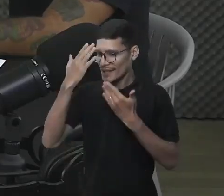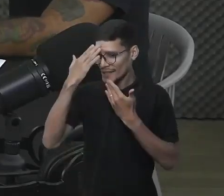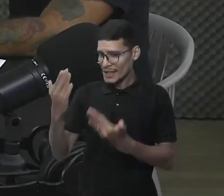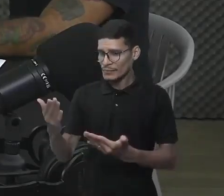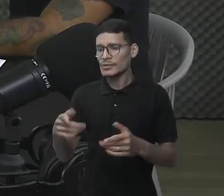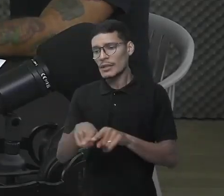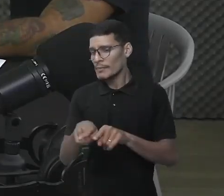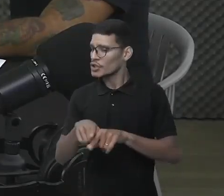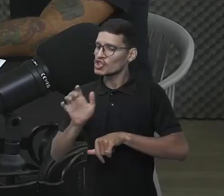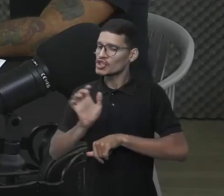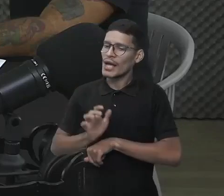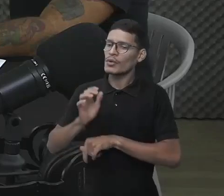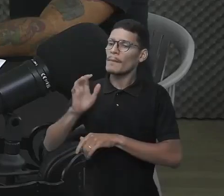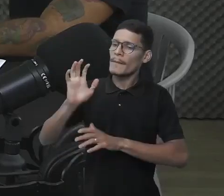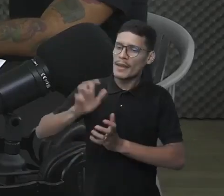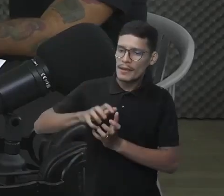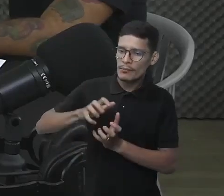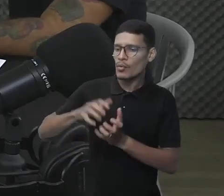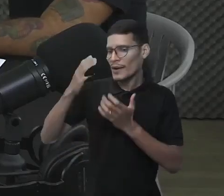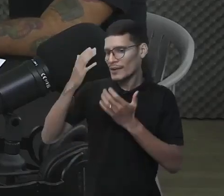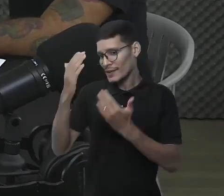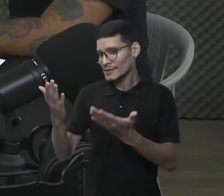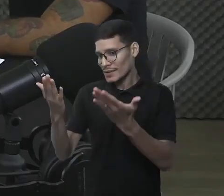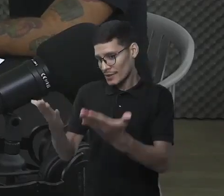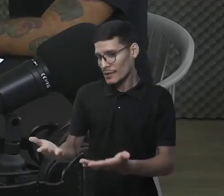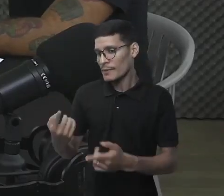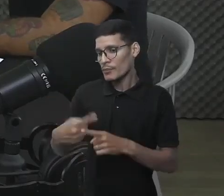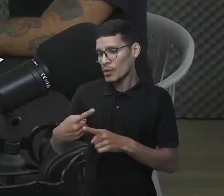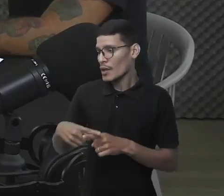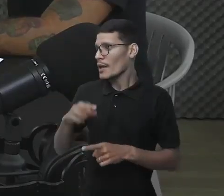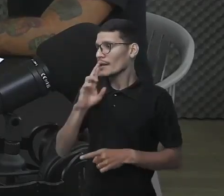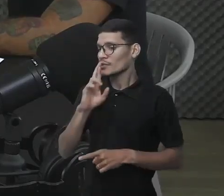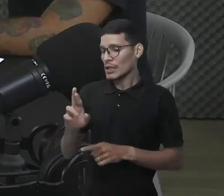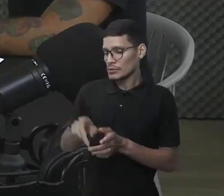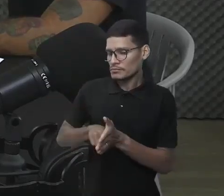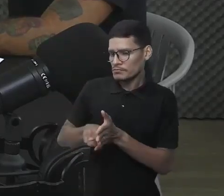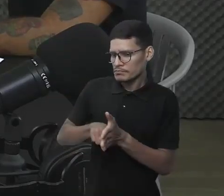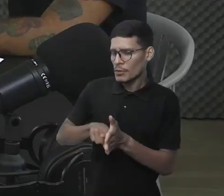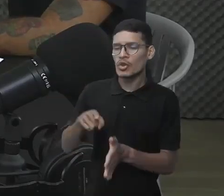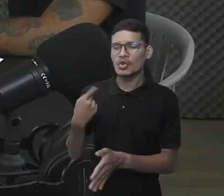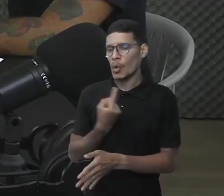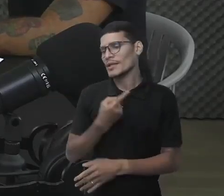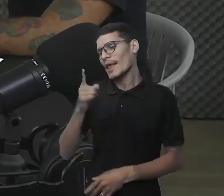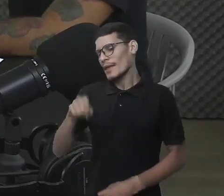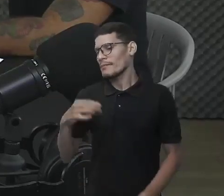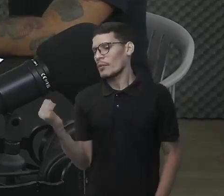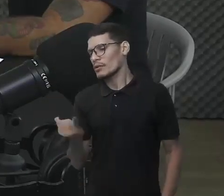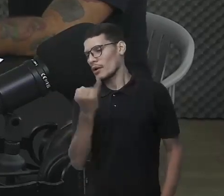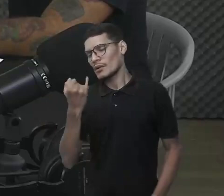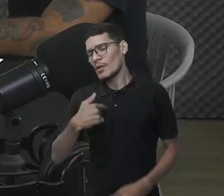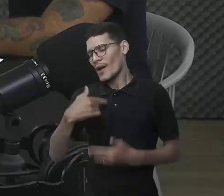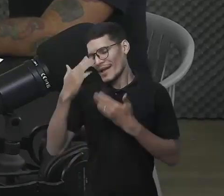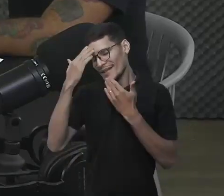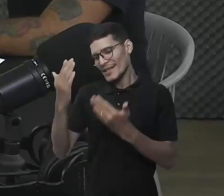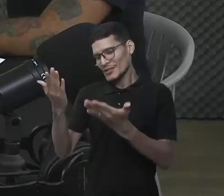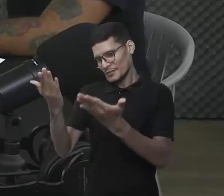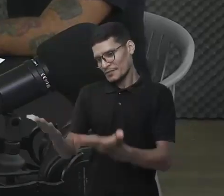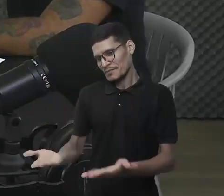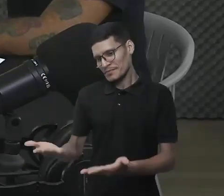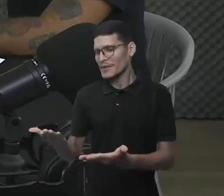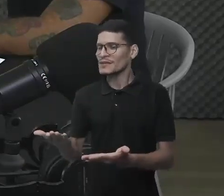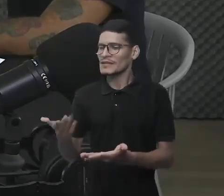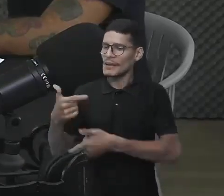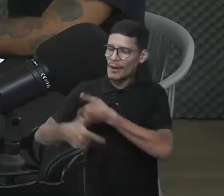estado de Pernambuco, né, porque esses resultados da pesquisa para nós é muito importante. Então eu faço um agradecimento público ao